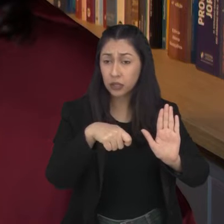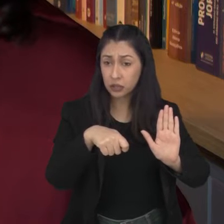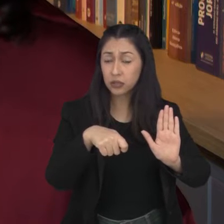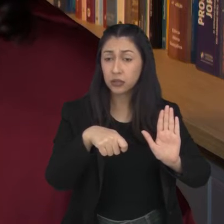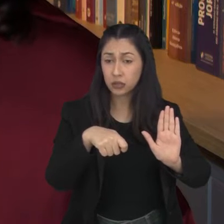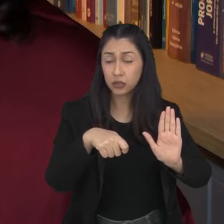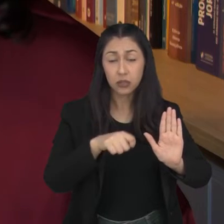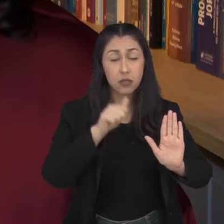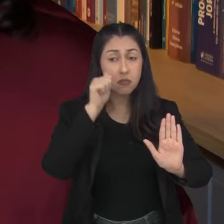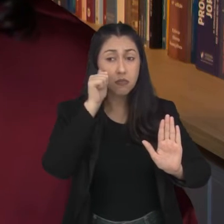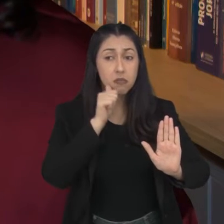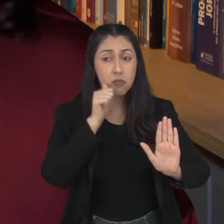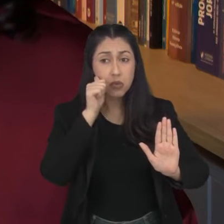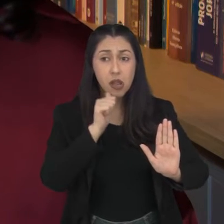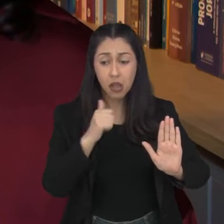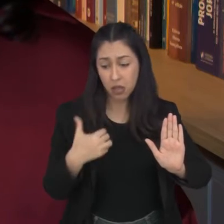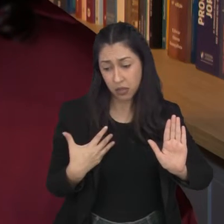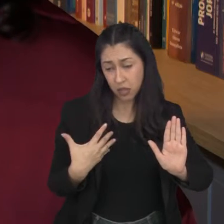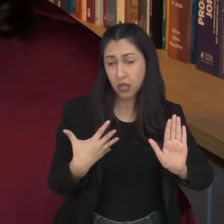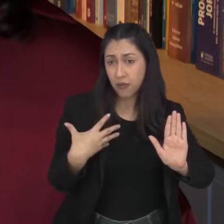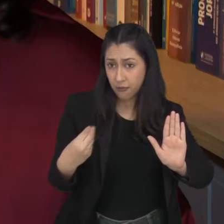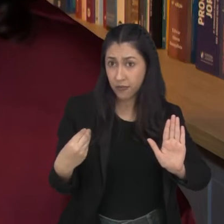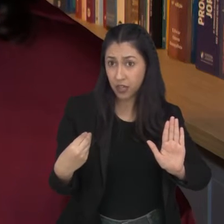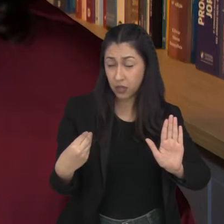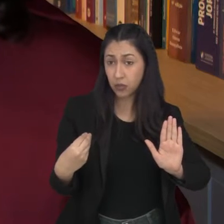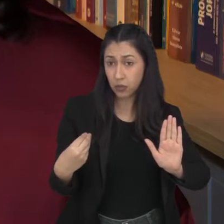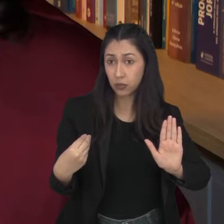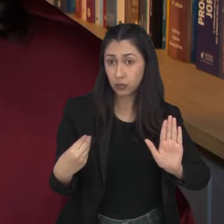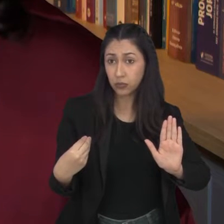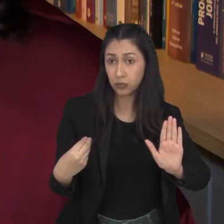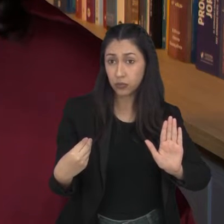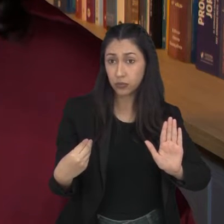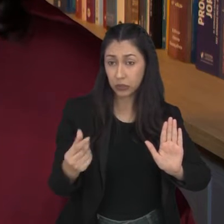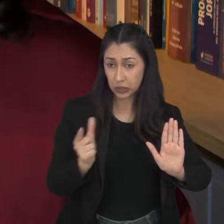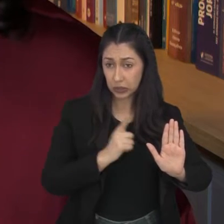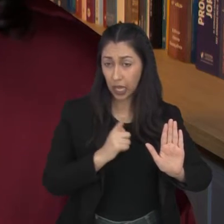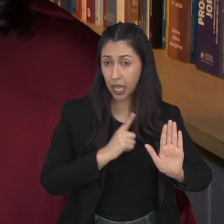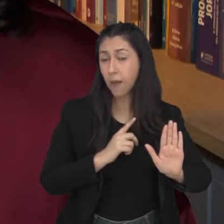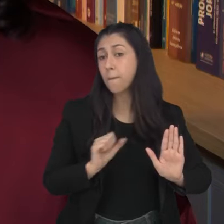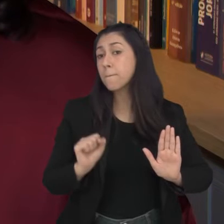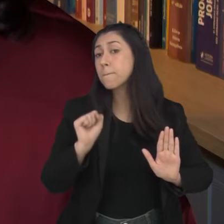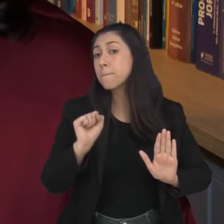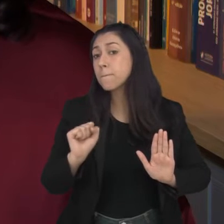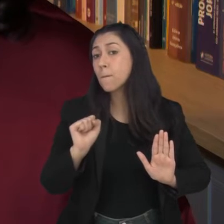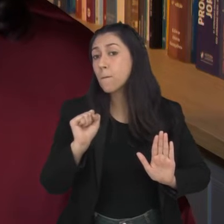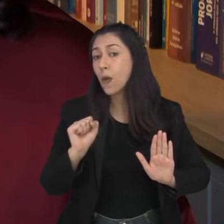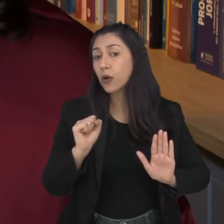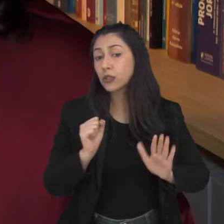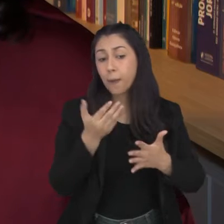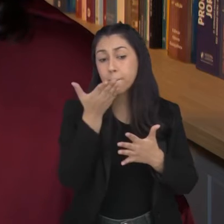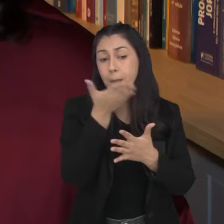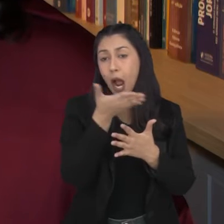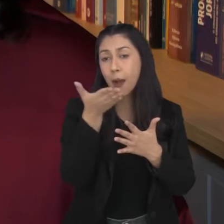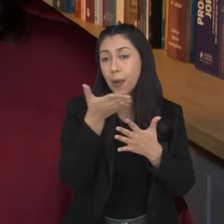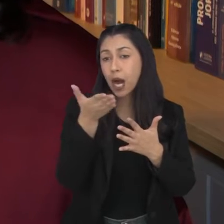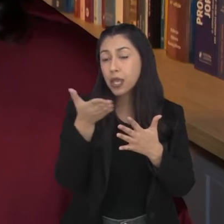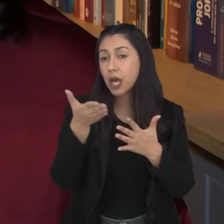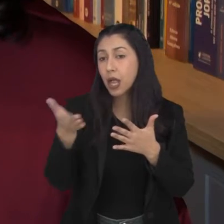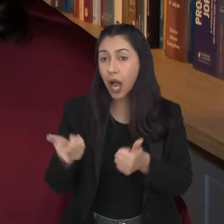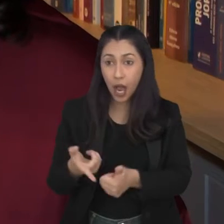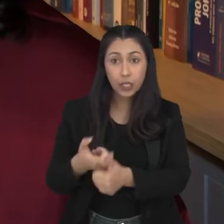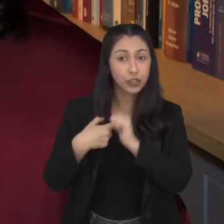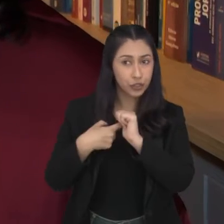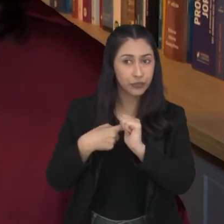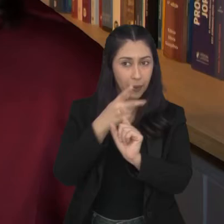possibilidade também da mulher que tem filhos ou equiparados parcelar o tempo de